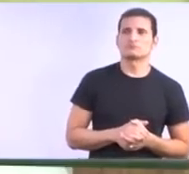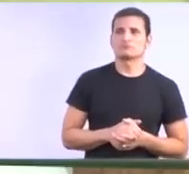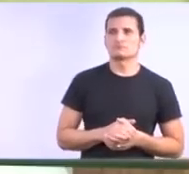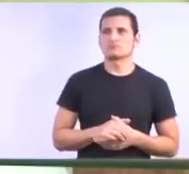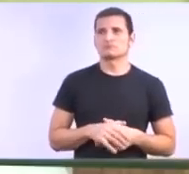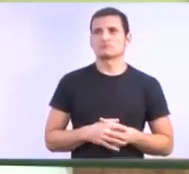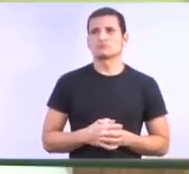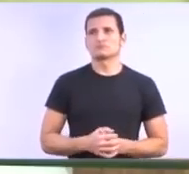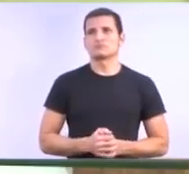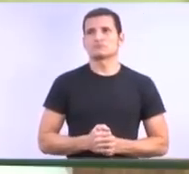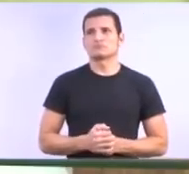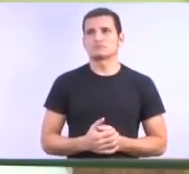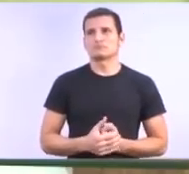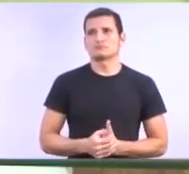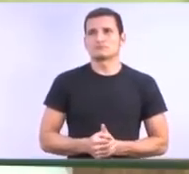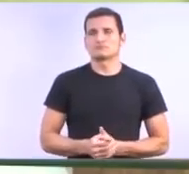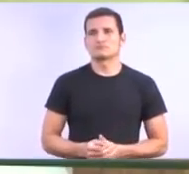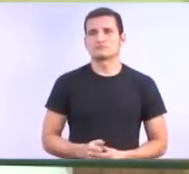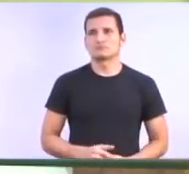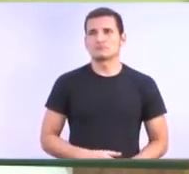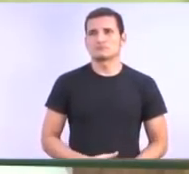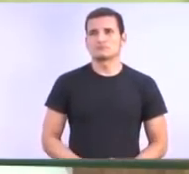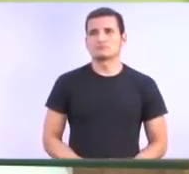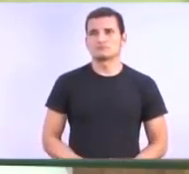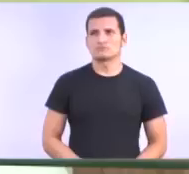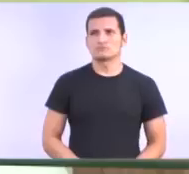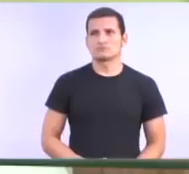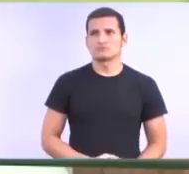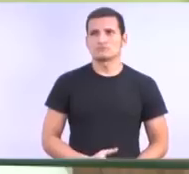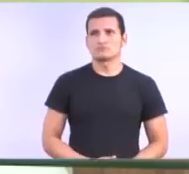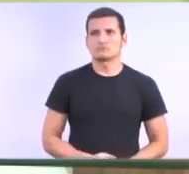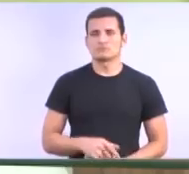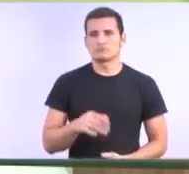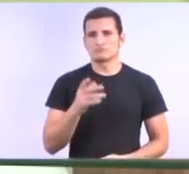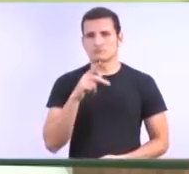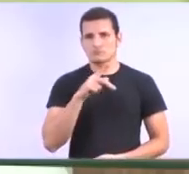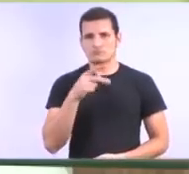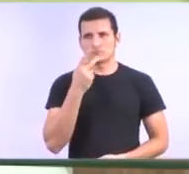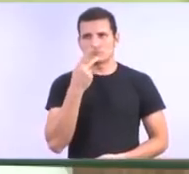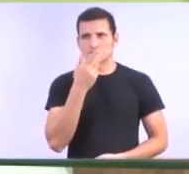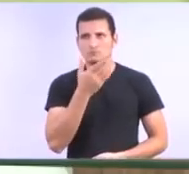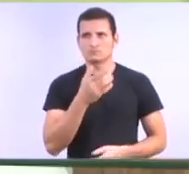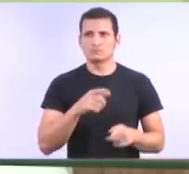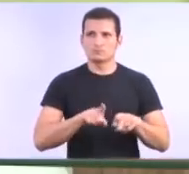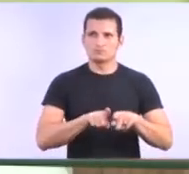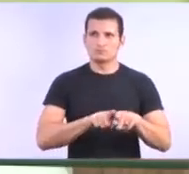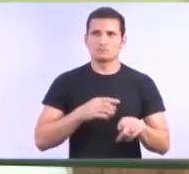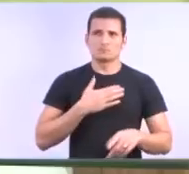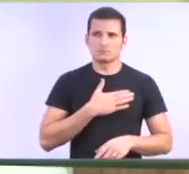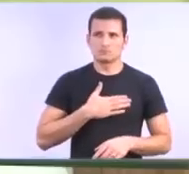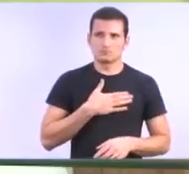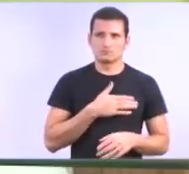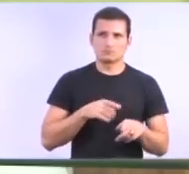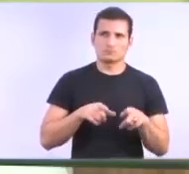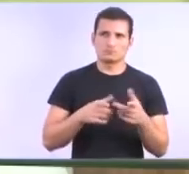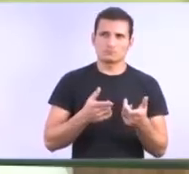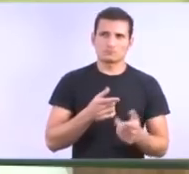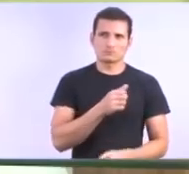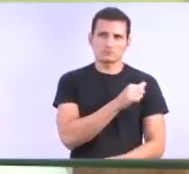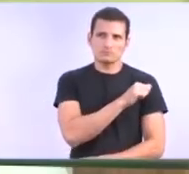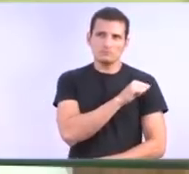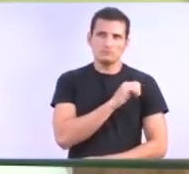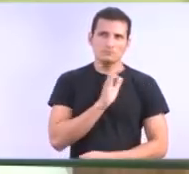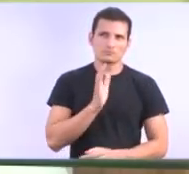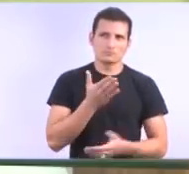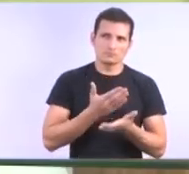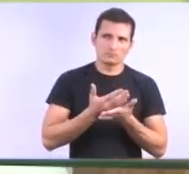só rapidamente lembrando aqui, o professor falou que gostaria que os alunos já tivessem, que começassem a